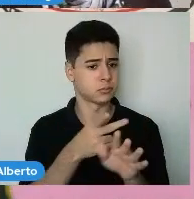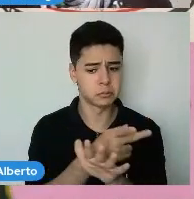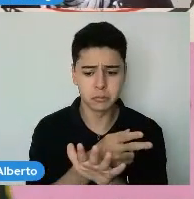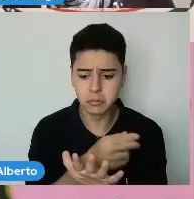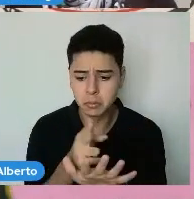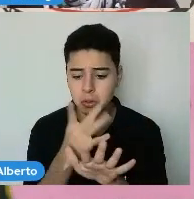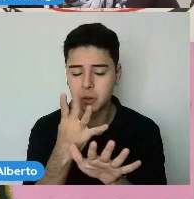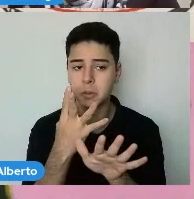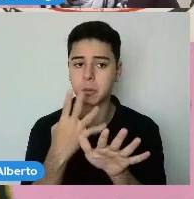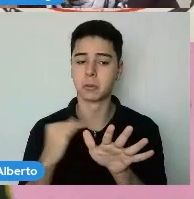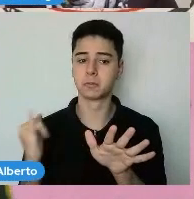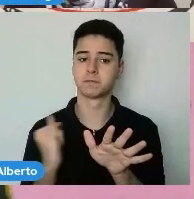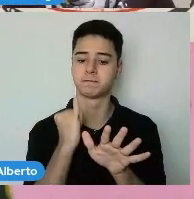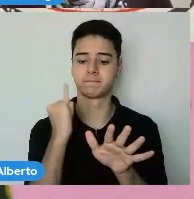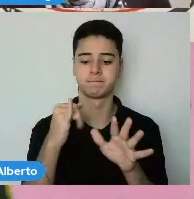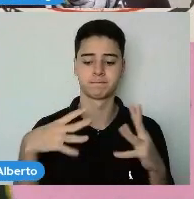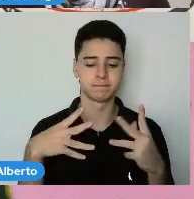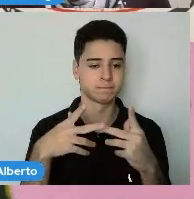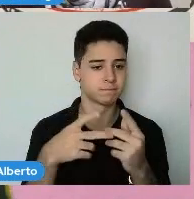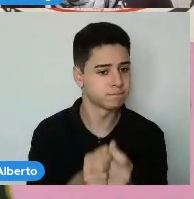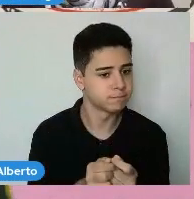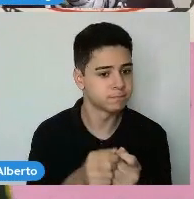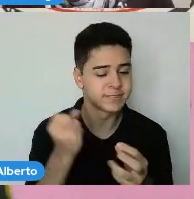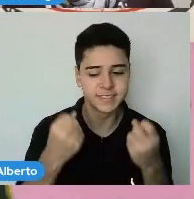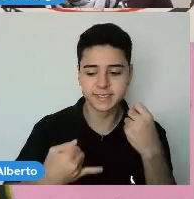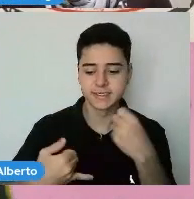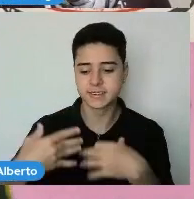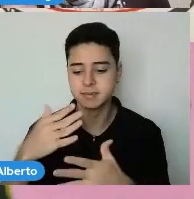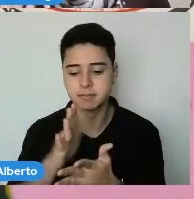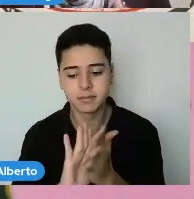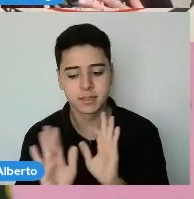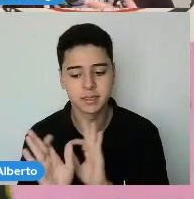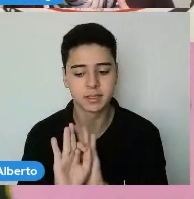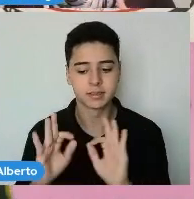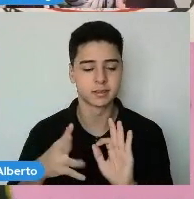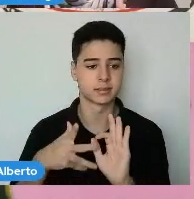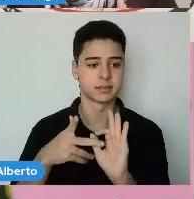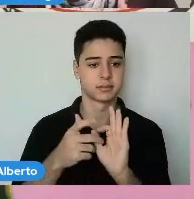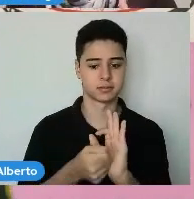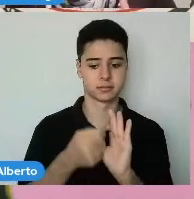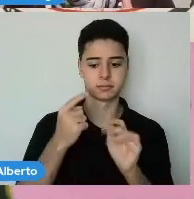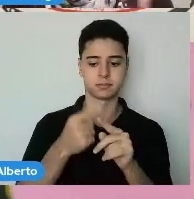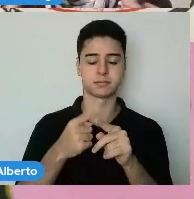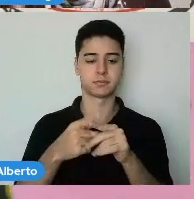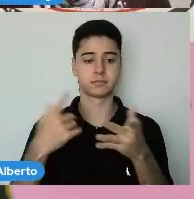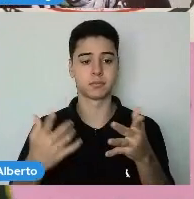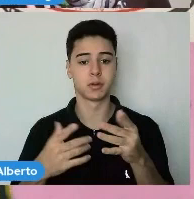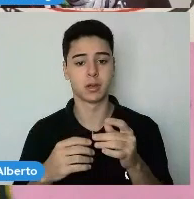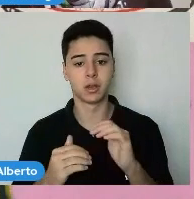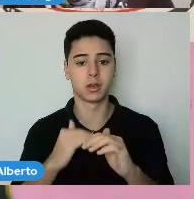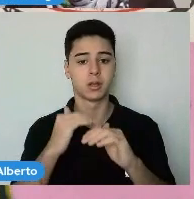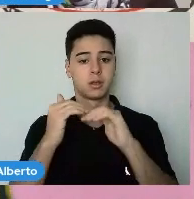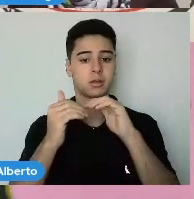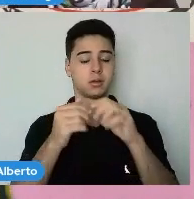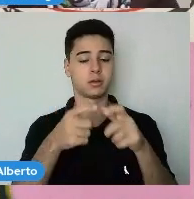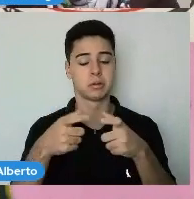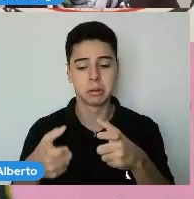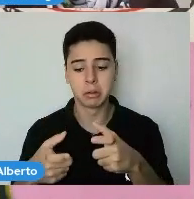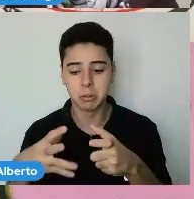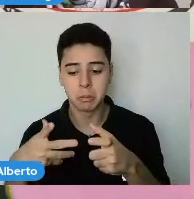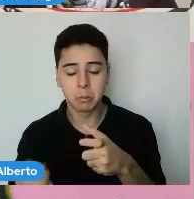torna importante para eles. Não está exemplificado nessa obra, porque essa obra é uma instalação, não é uma pintura,